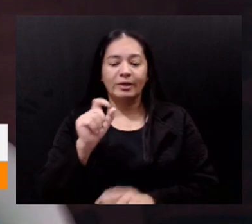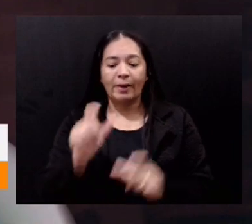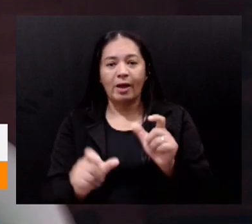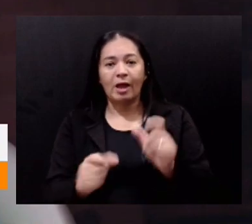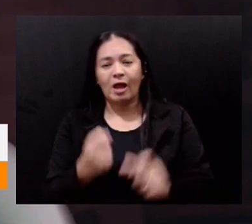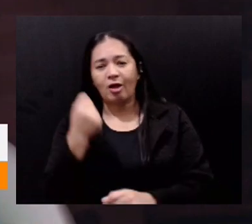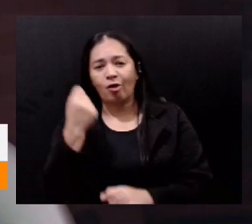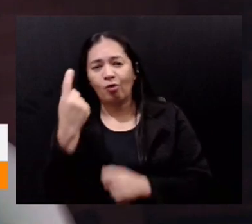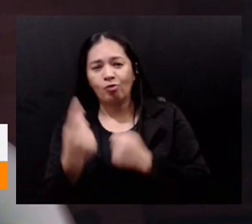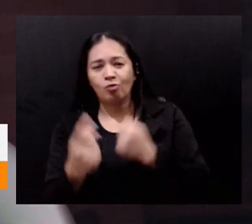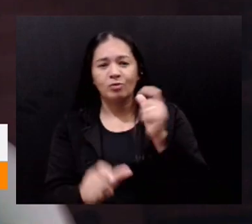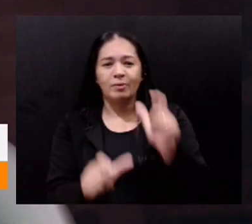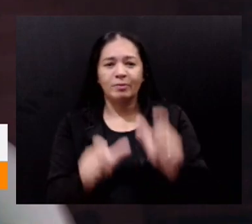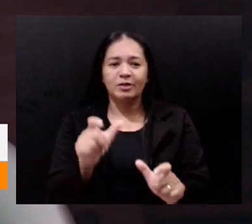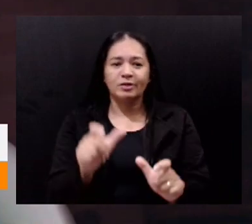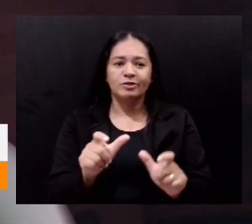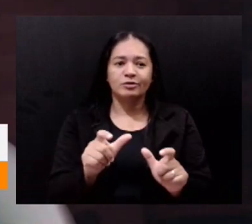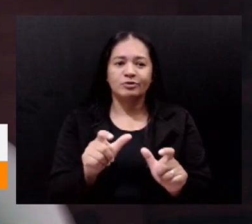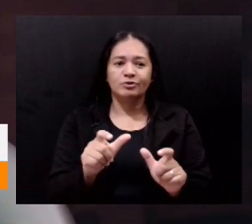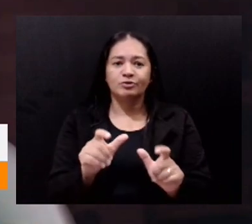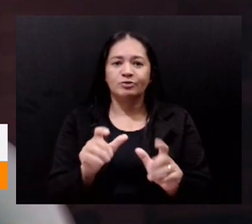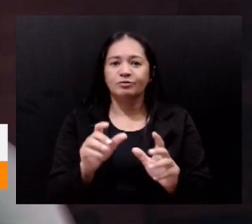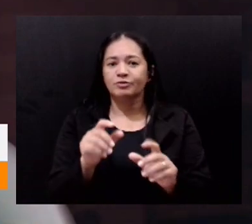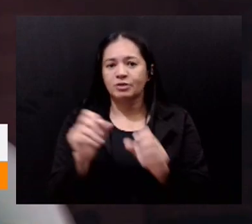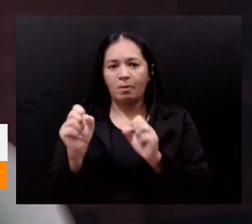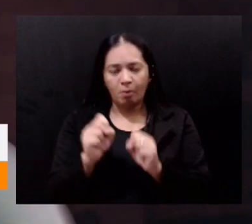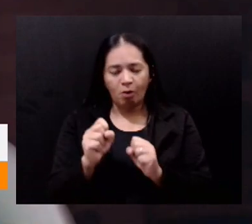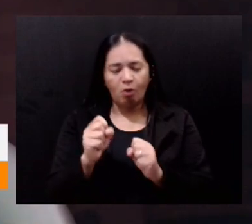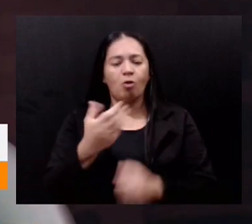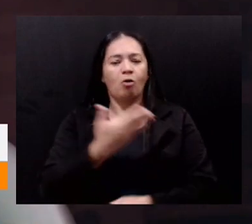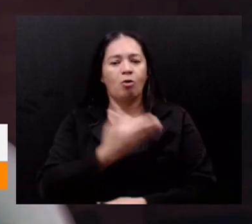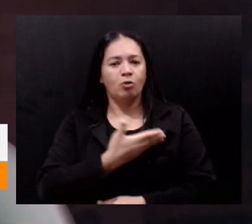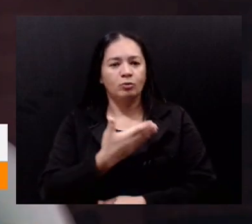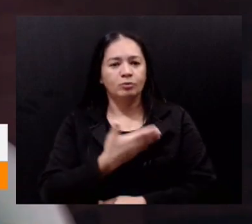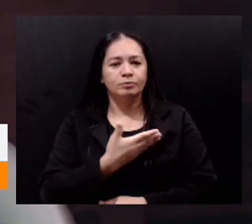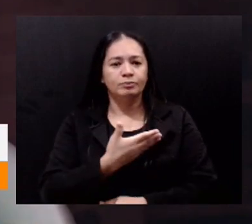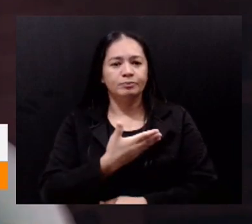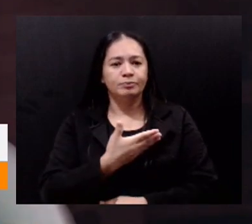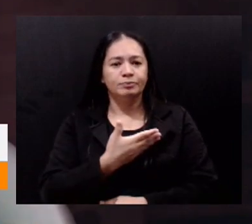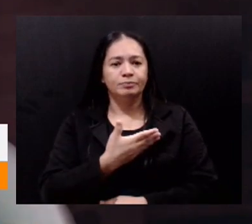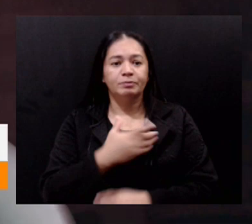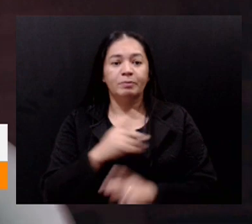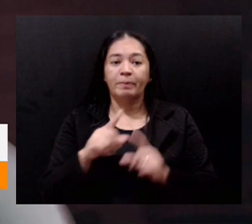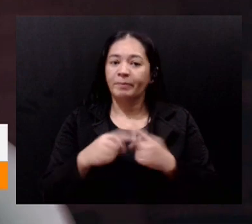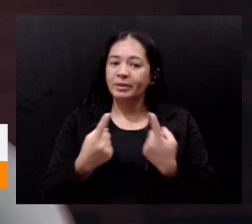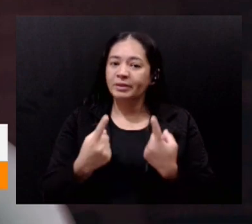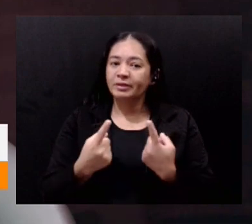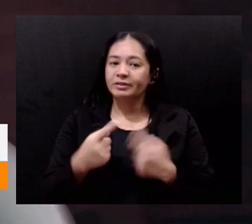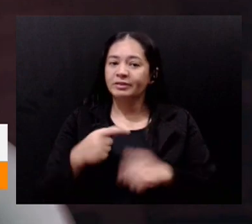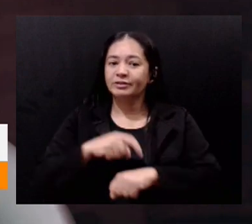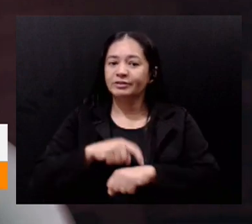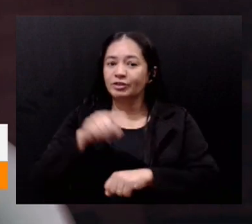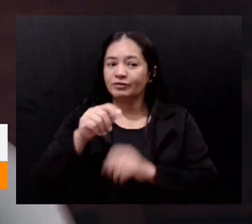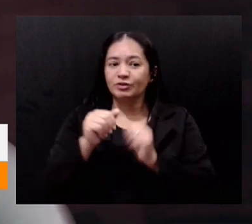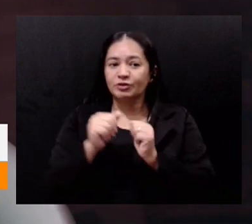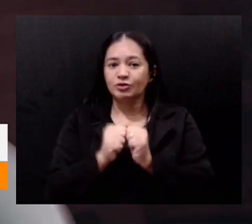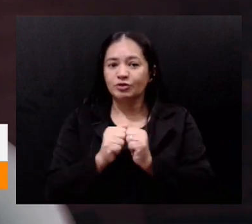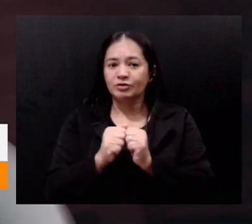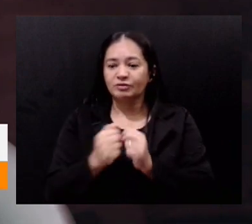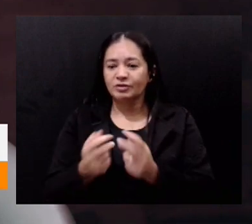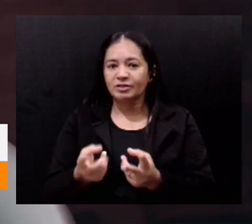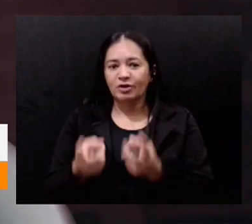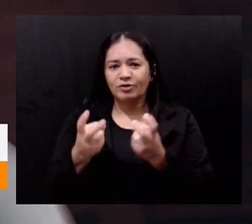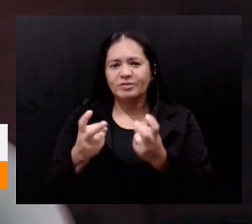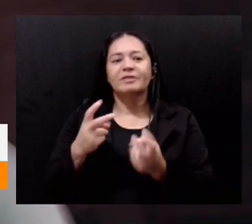no mundo todo, que você pode fazer amizade, mas quando você está junto com a pessoa, você vai reconhecer ela verdadeiramente, qual é o